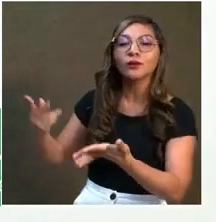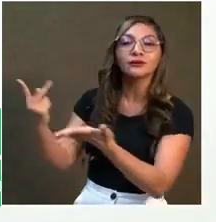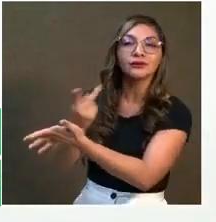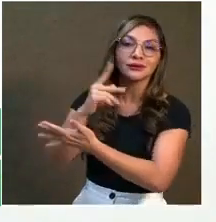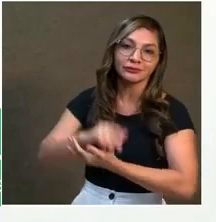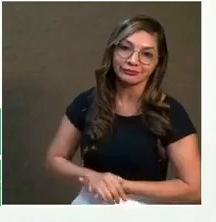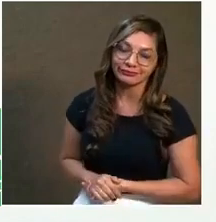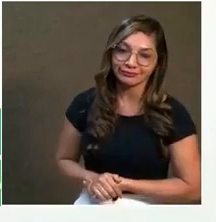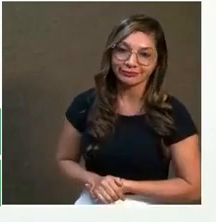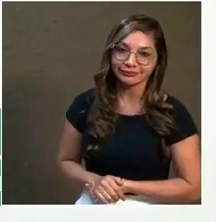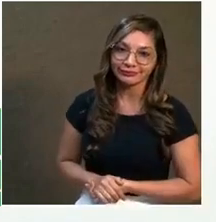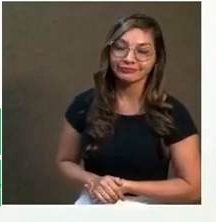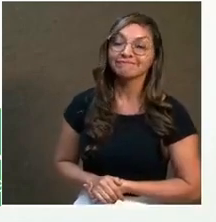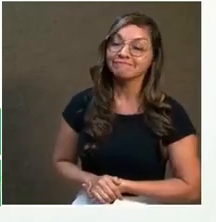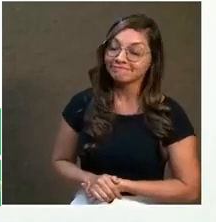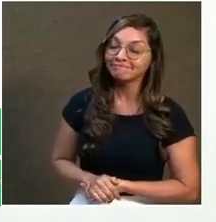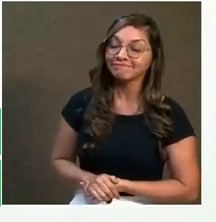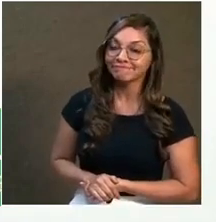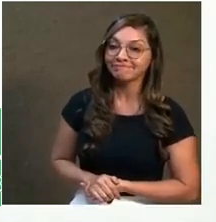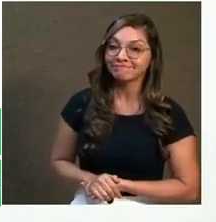amiga.